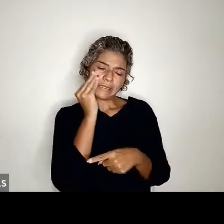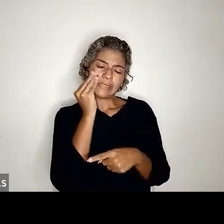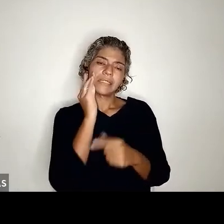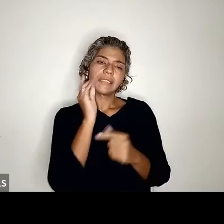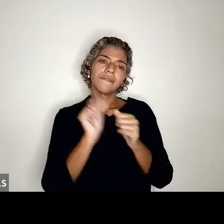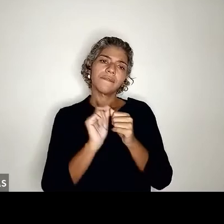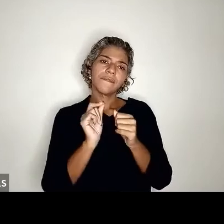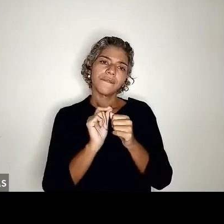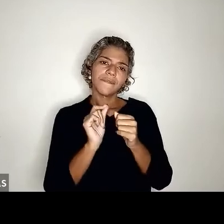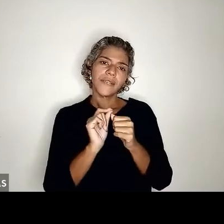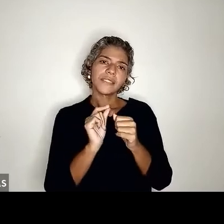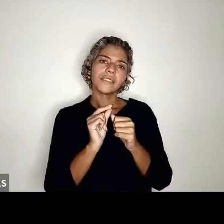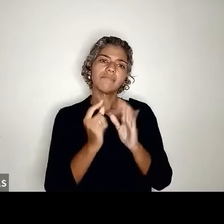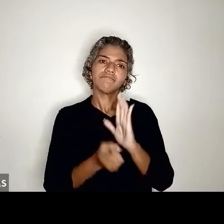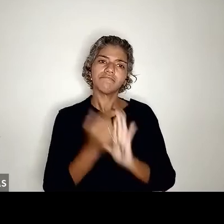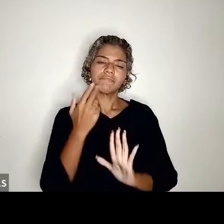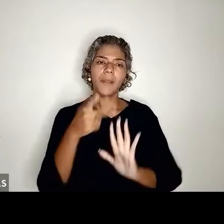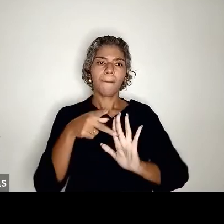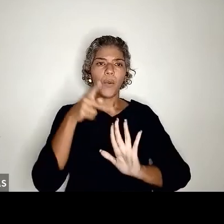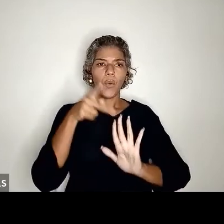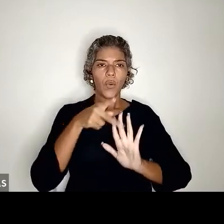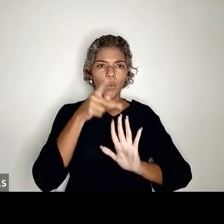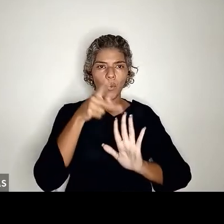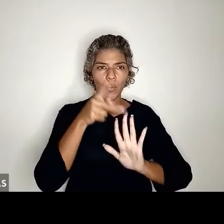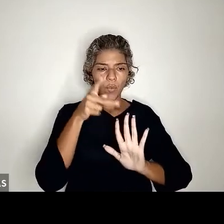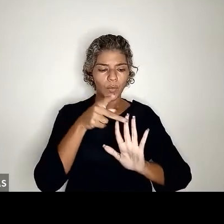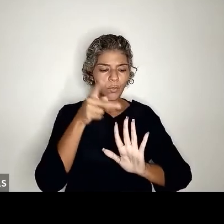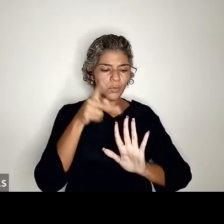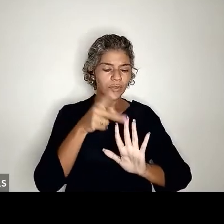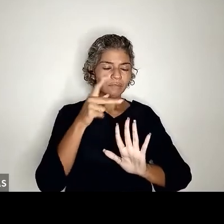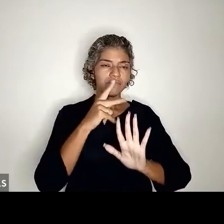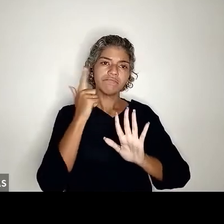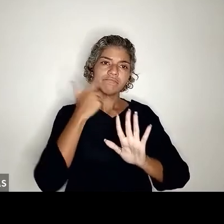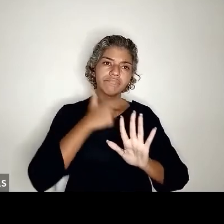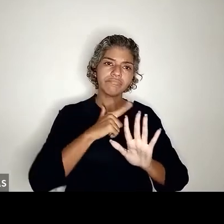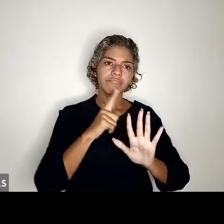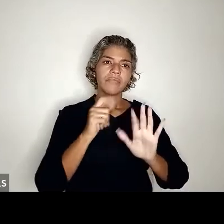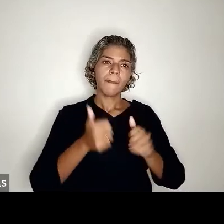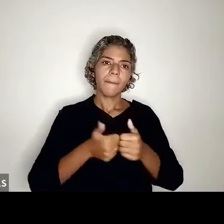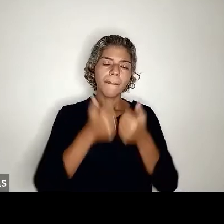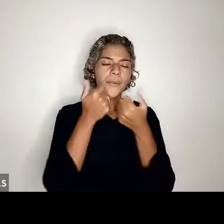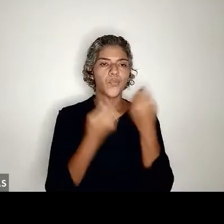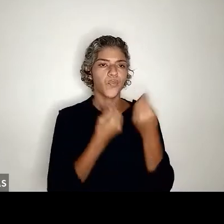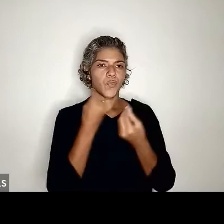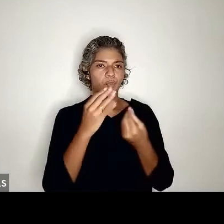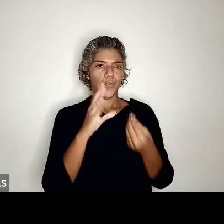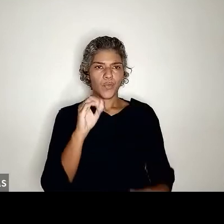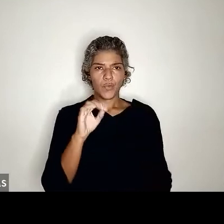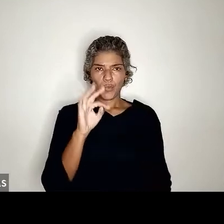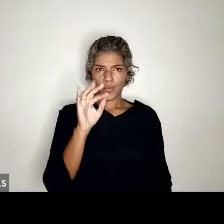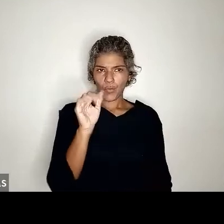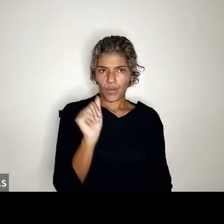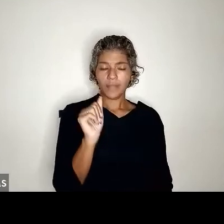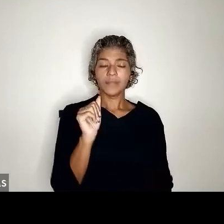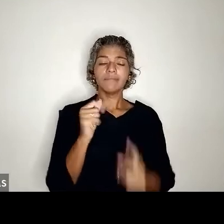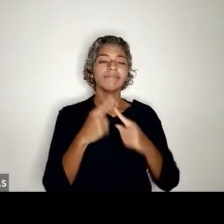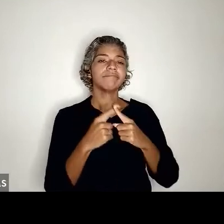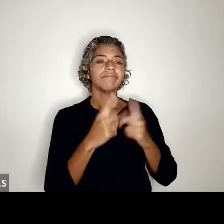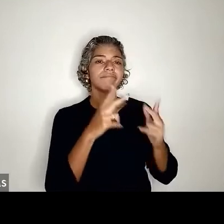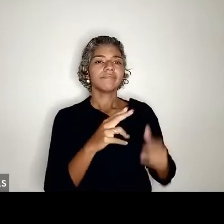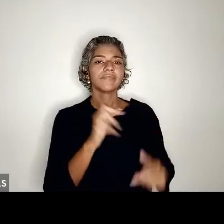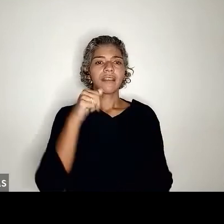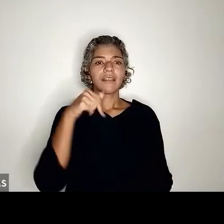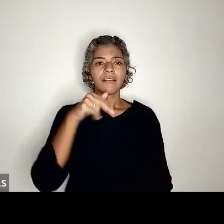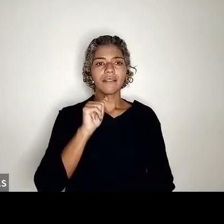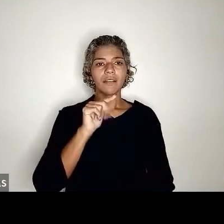de uma portaria, né, que defina melhor essa questão das cotas, porque, como a Ana Lúcia falou, assim, né, a gente também tinha